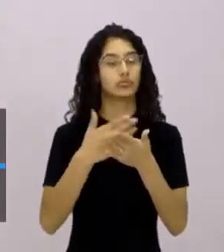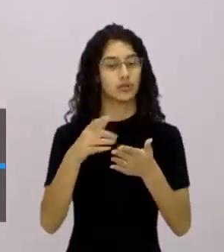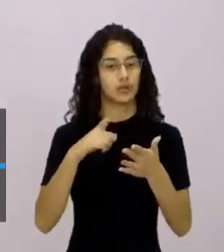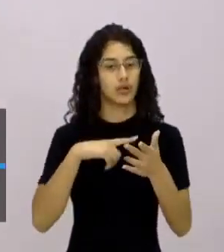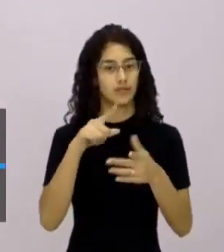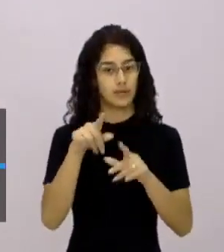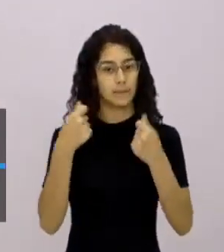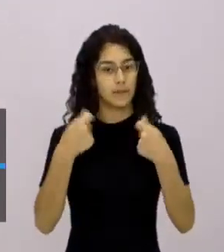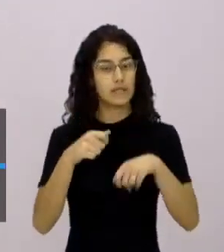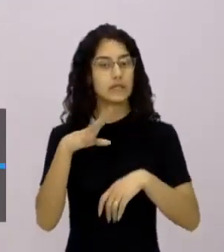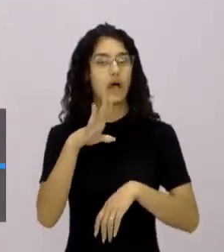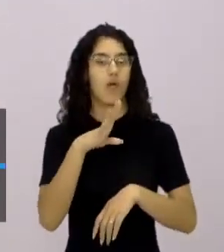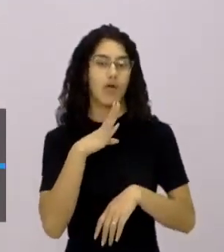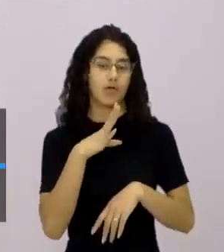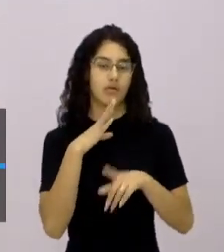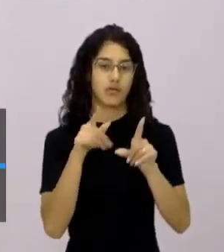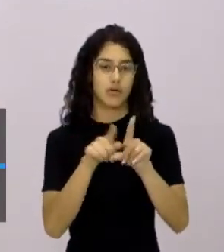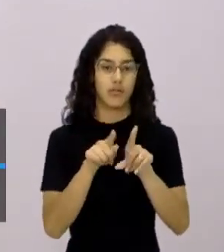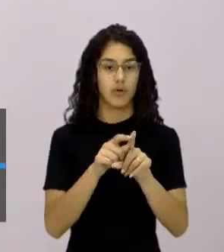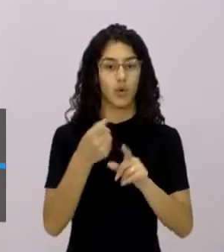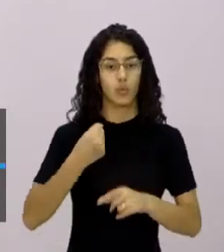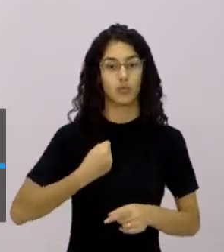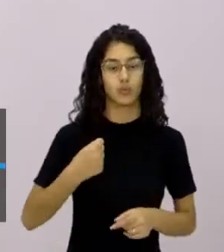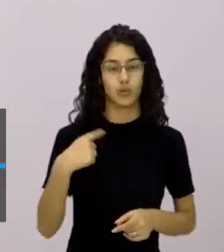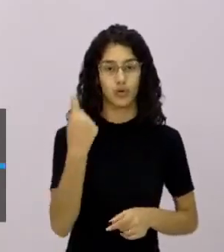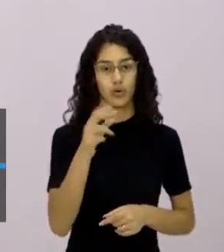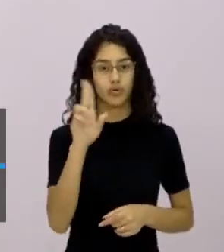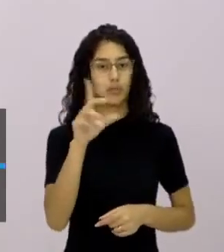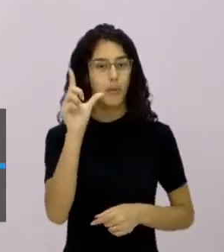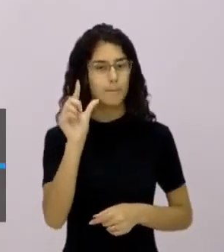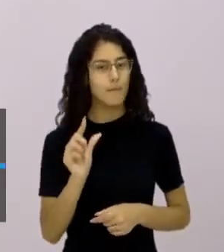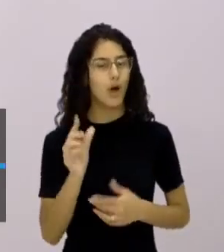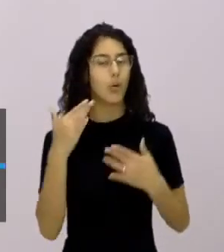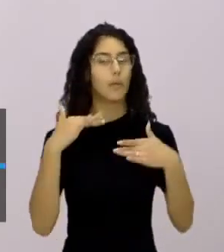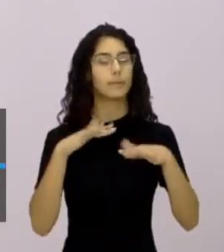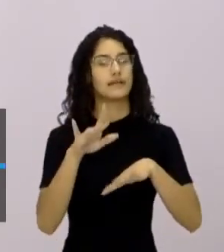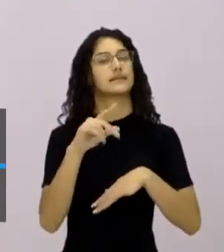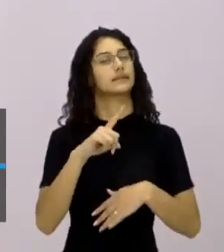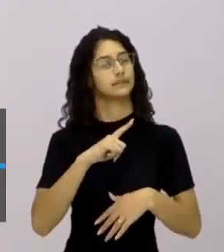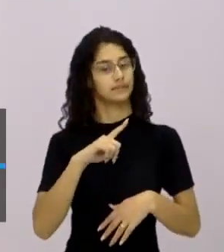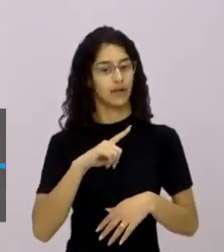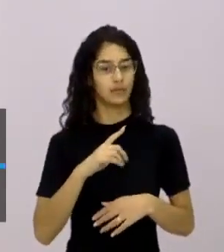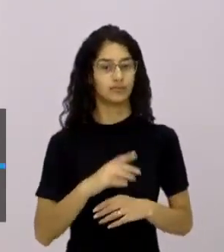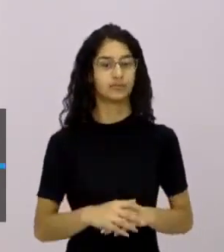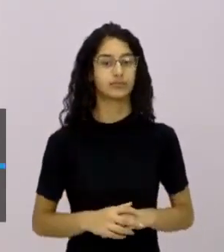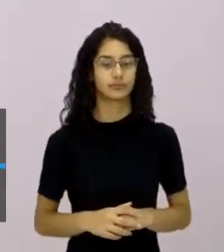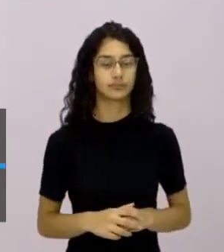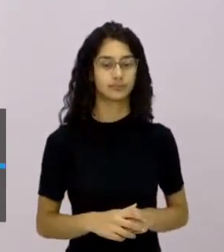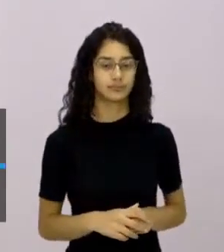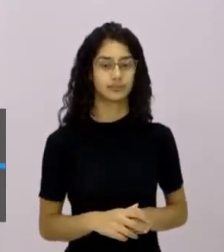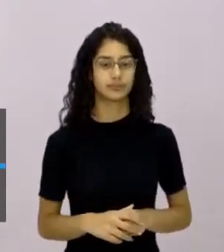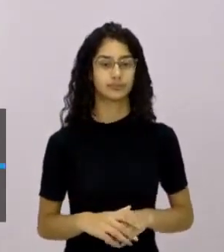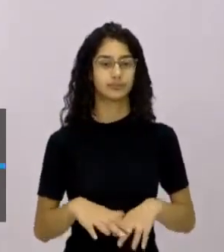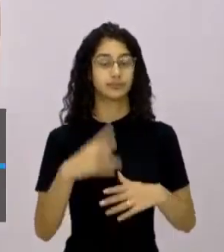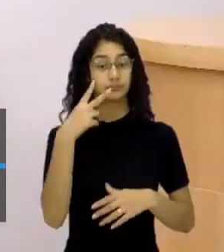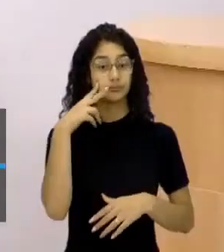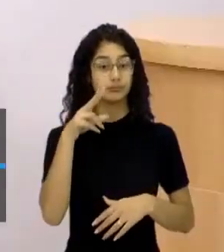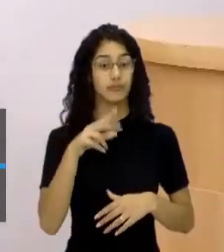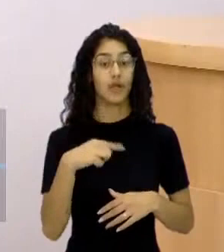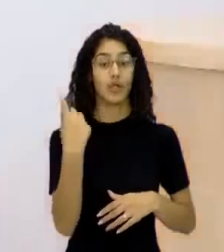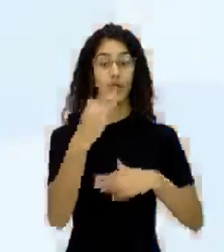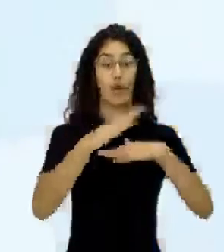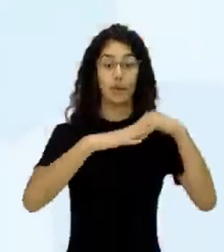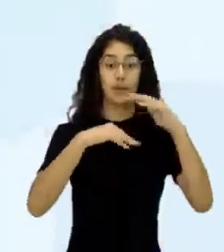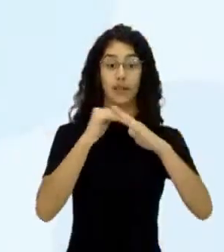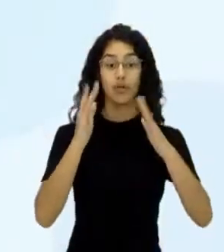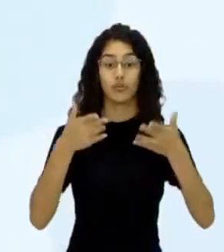você precisa conhecer esses números que a gente usa pouco, mas que existem. E existem muitos, tá bom? Então olha lá, nossa